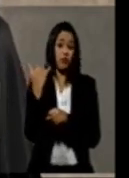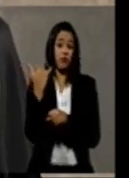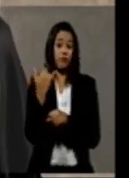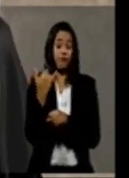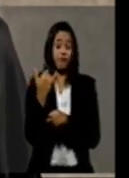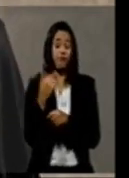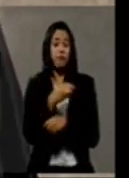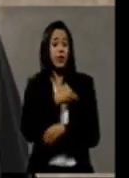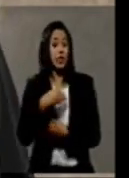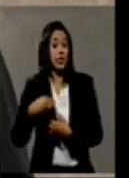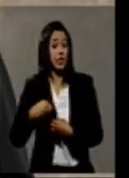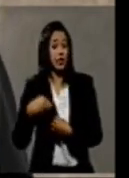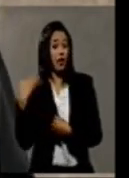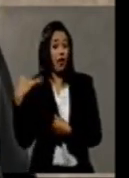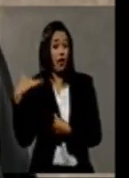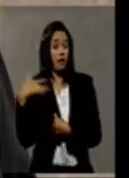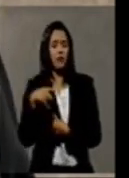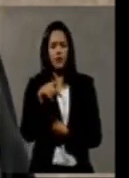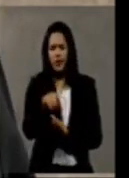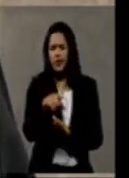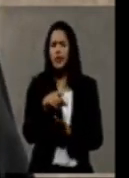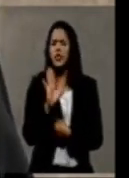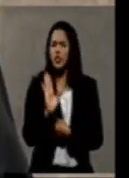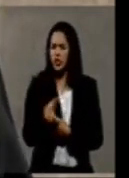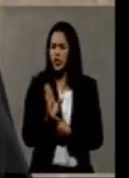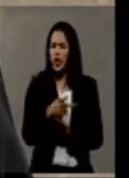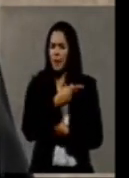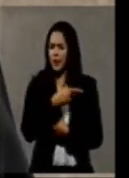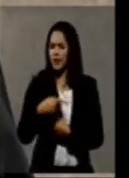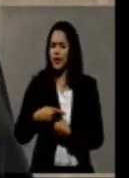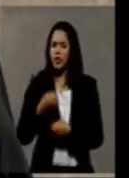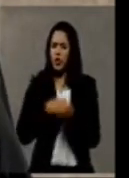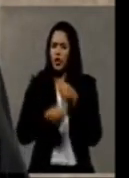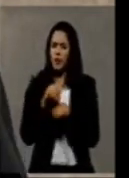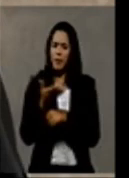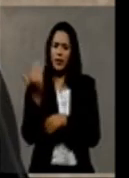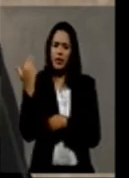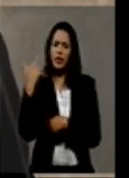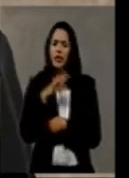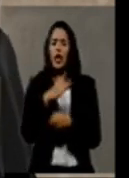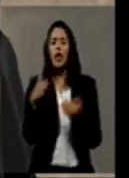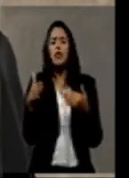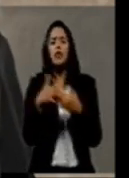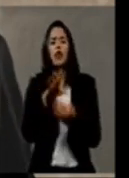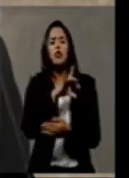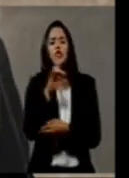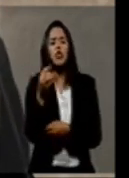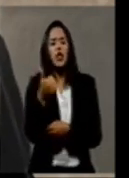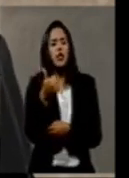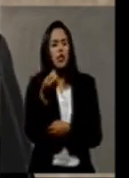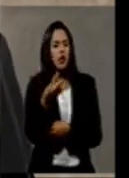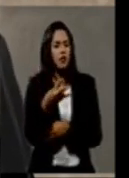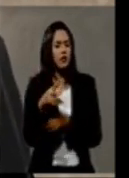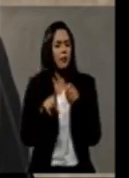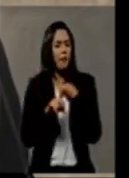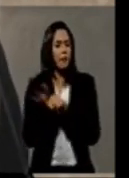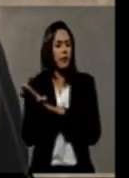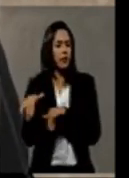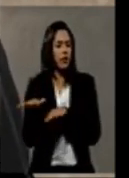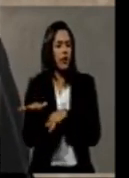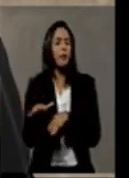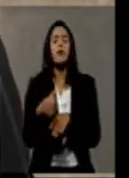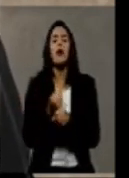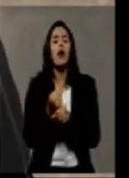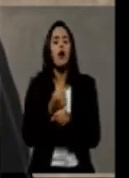cármen lúcia sua excelência que conduziu à corte até o dia 13 de setembro de